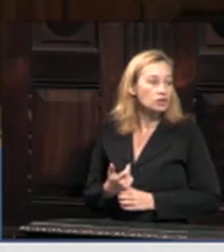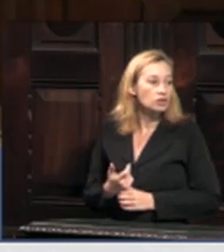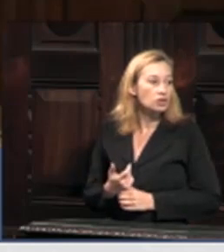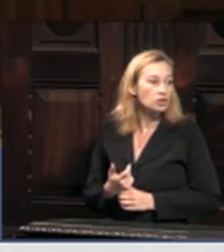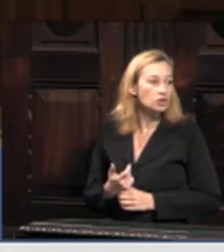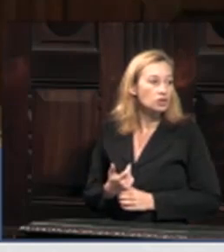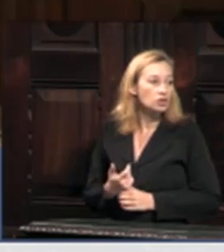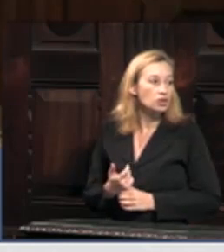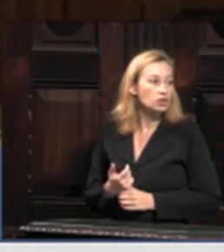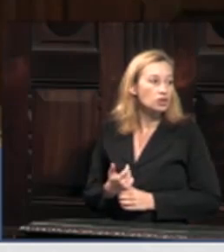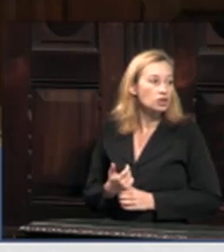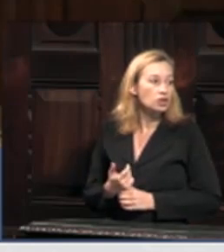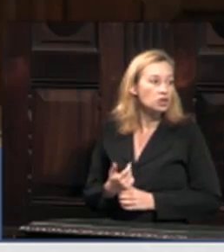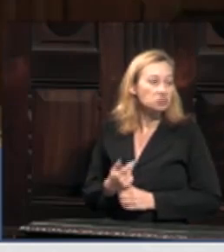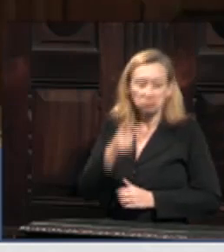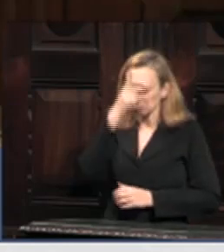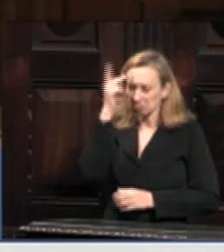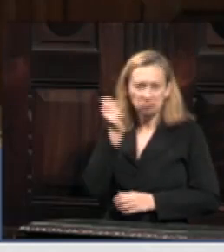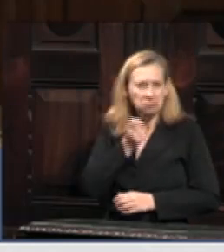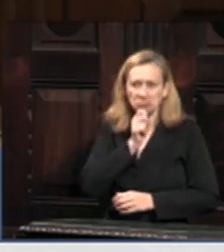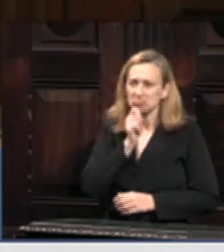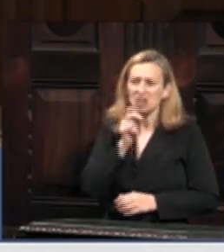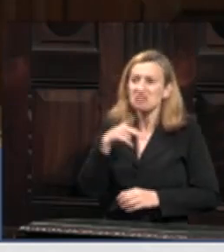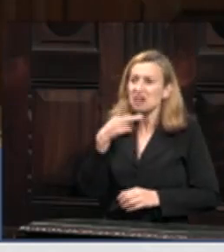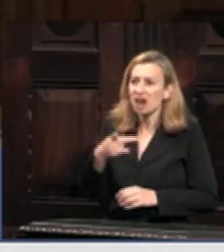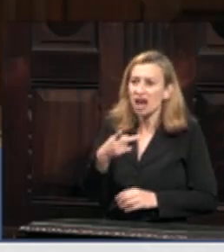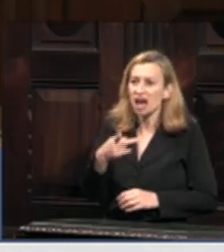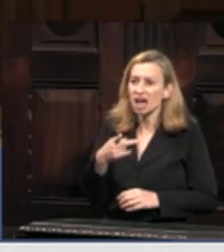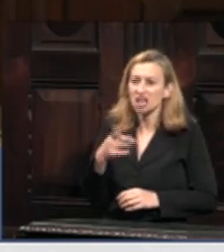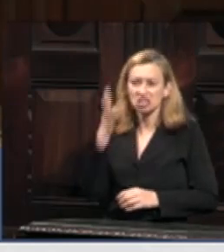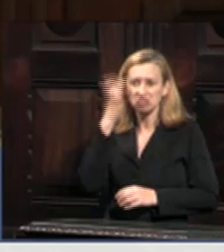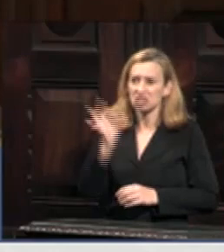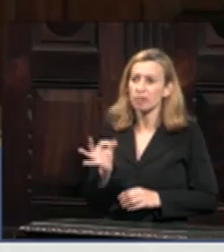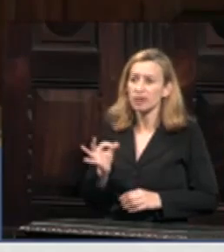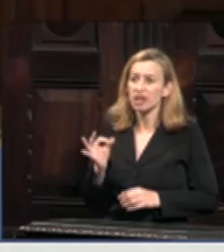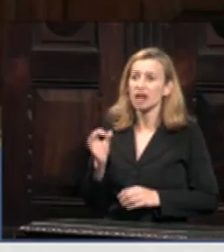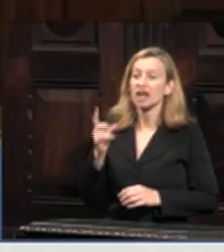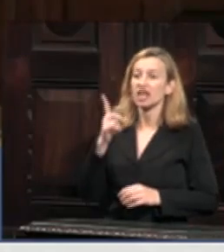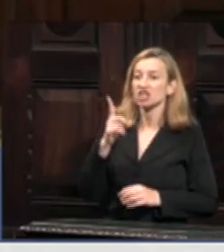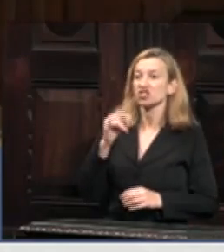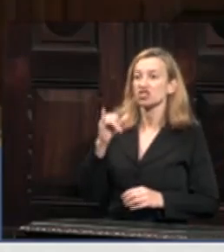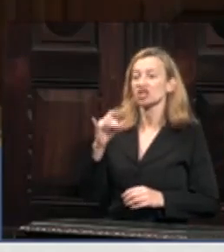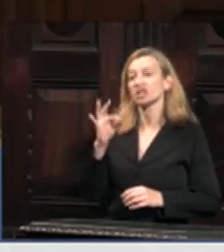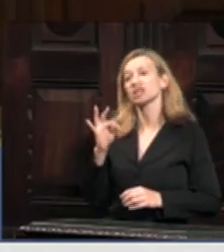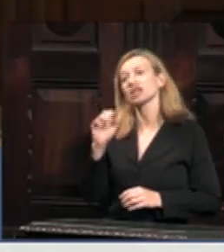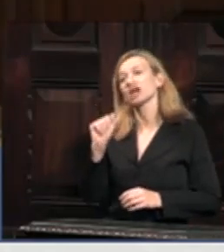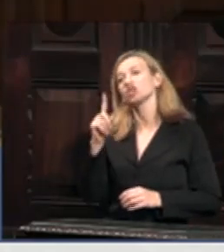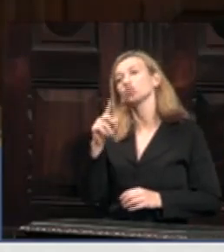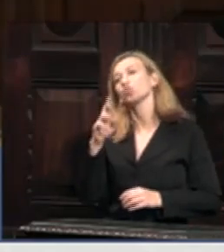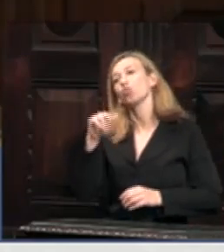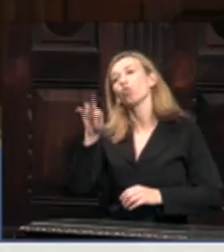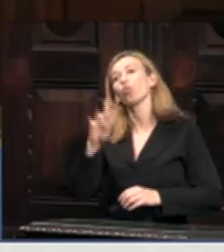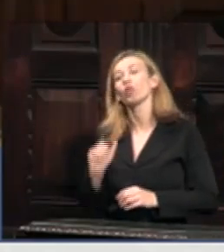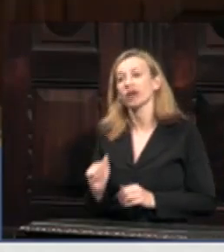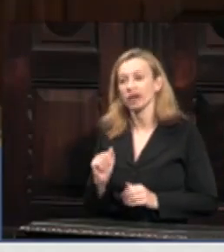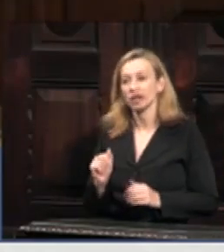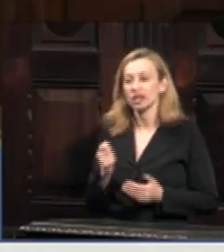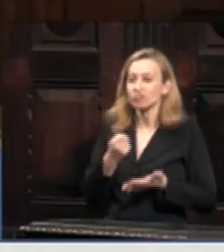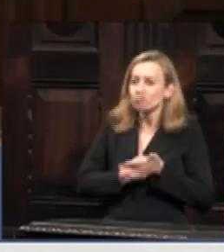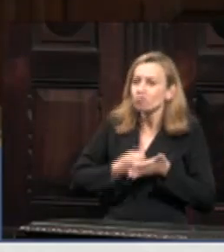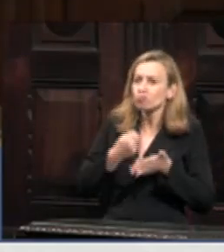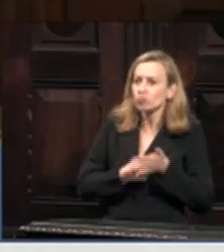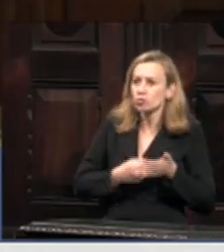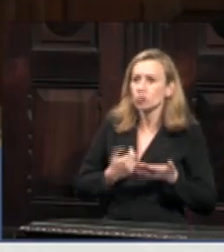Ninguém poderá dizer que não sabia. É ditadura, é tortura, é eliminação física de